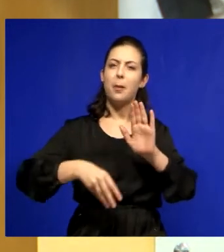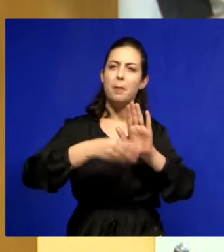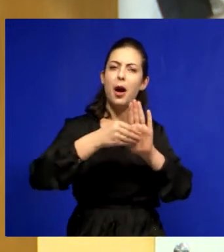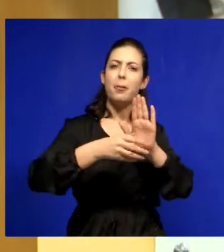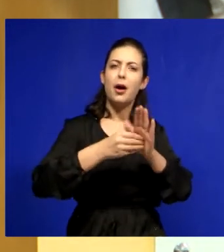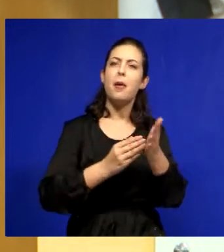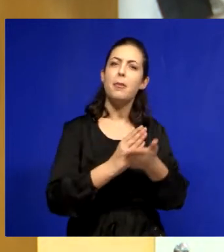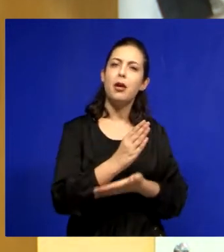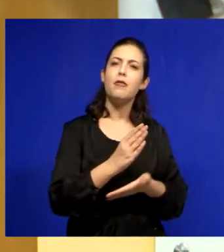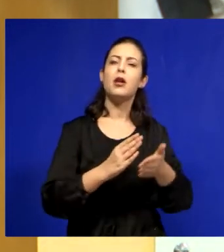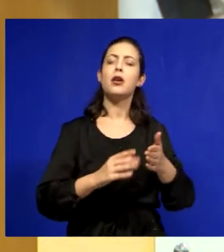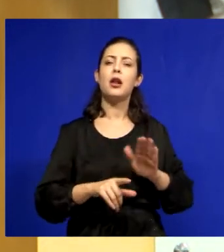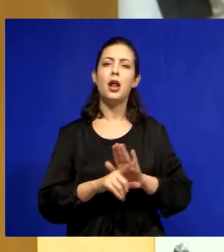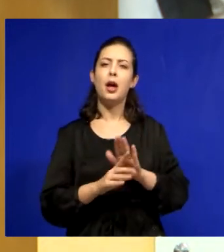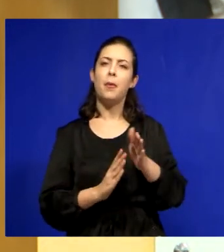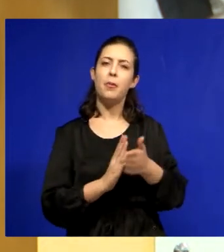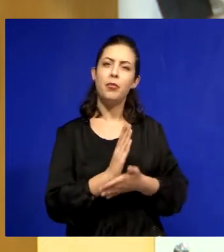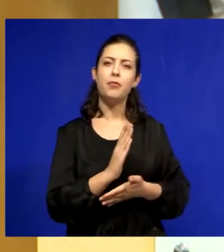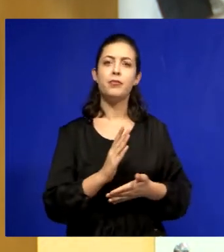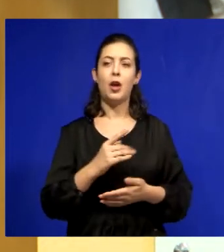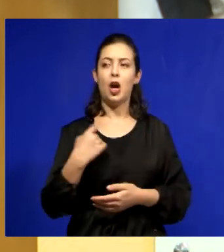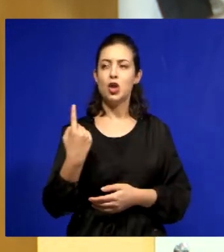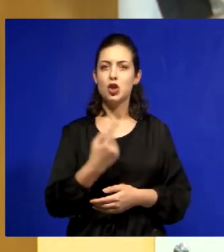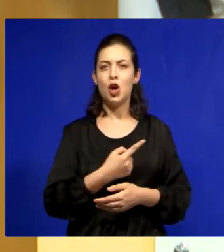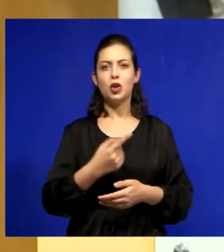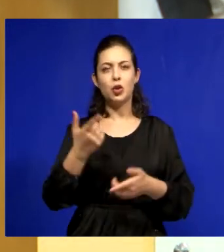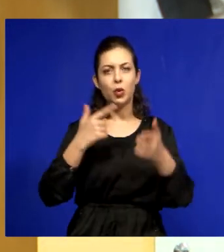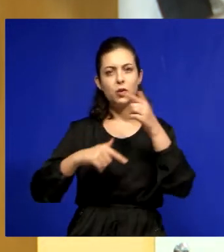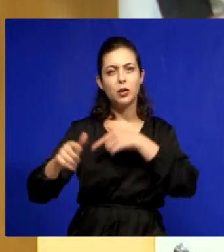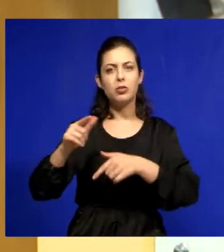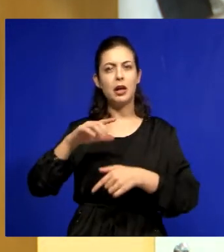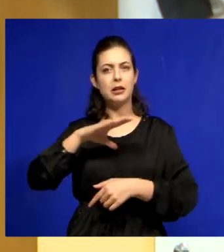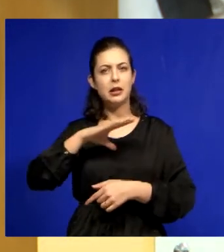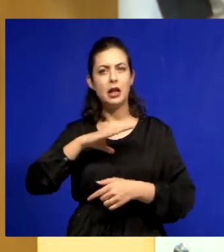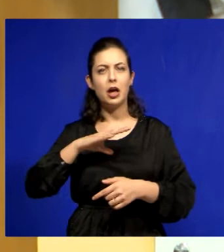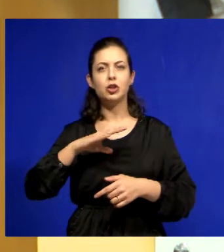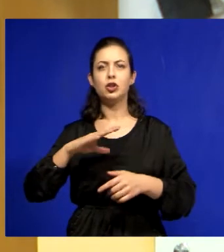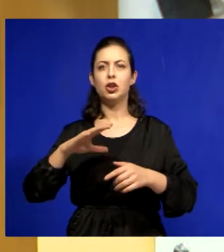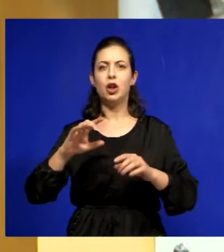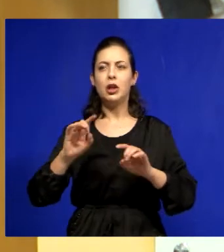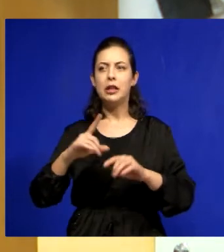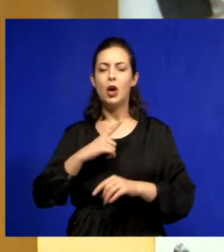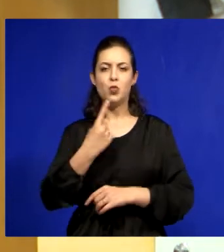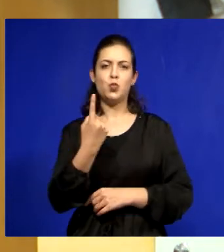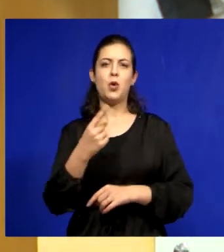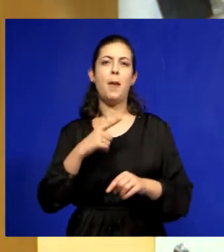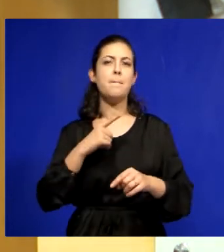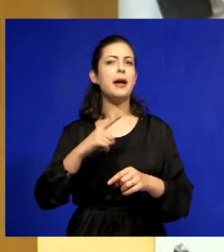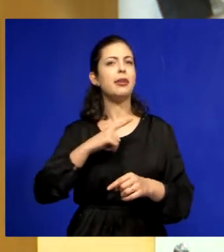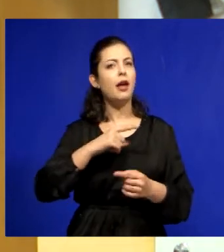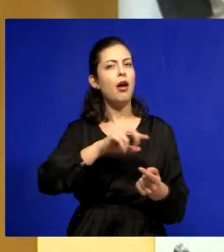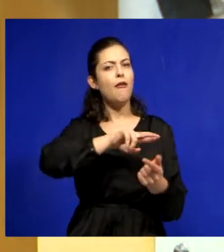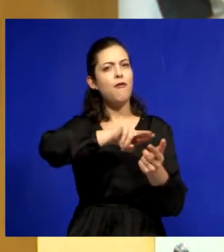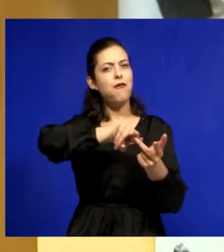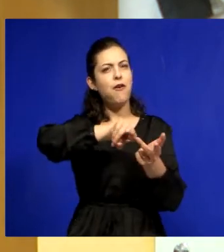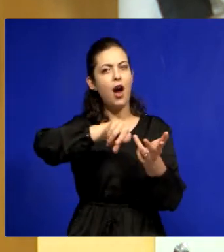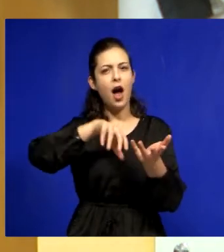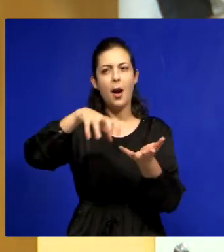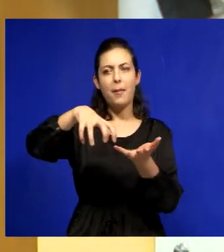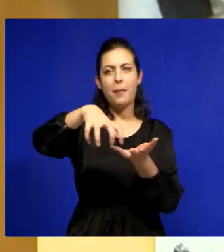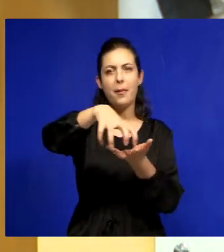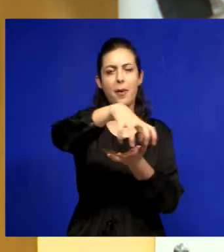mas sobretudo que a gente caminha para o nosso município não tem uma casa dia mas teve várias casas dias